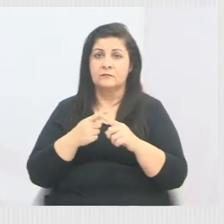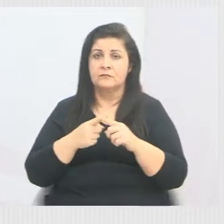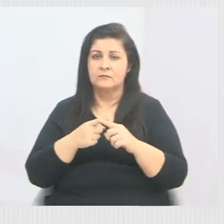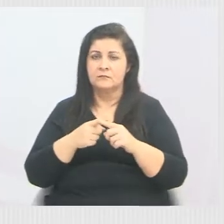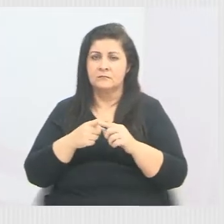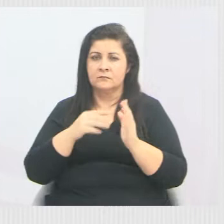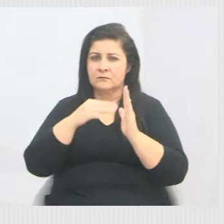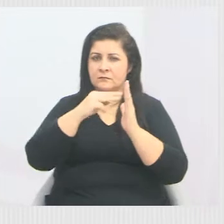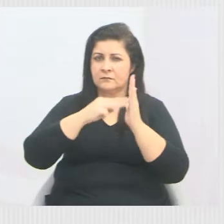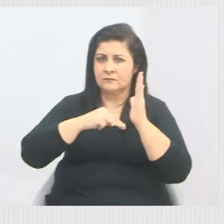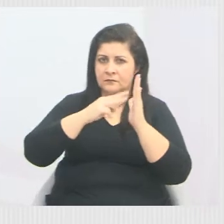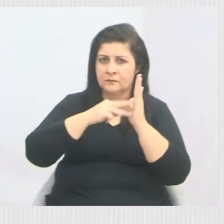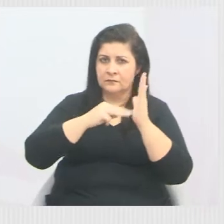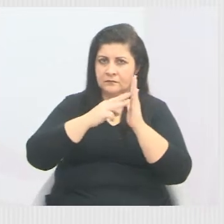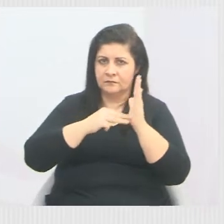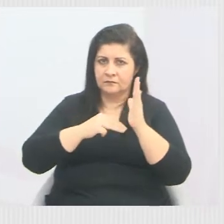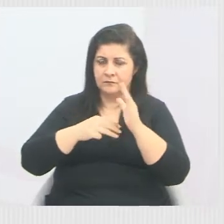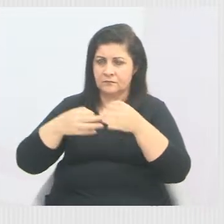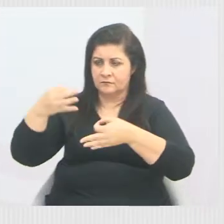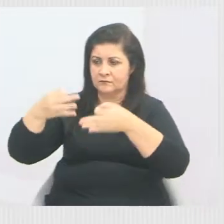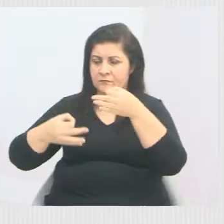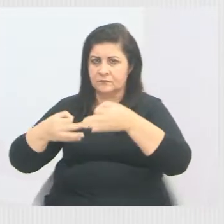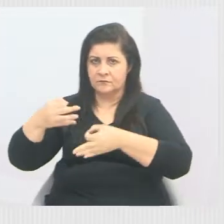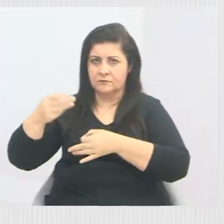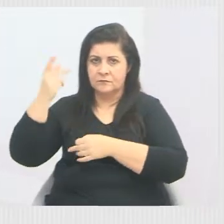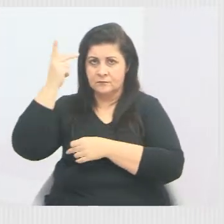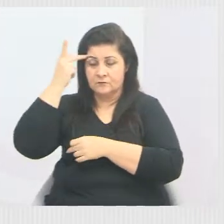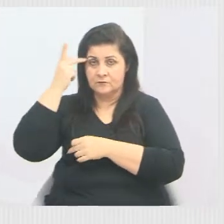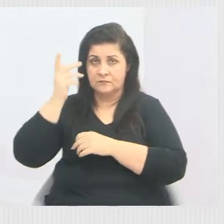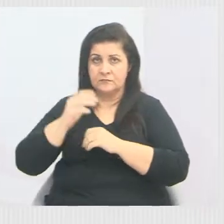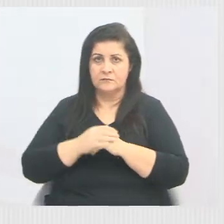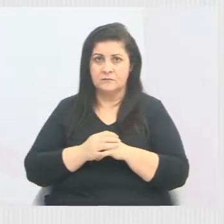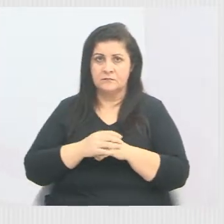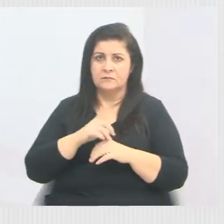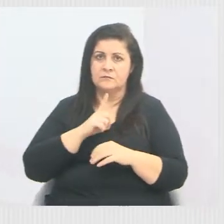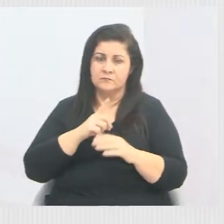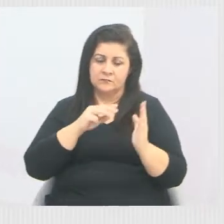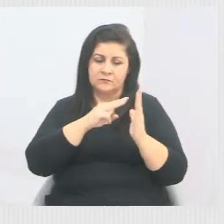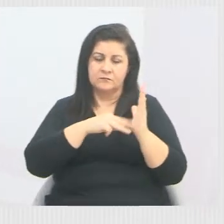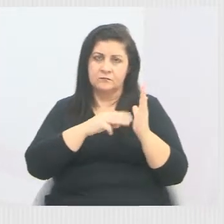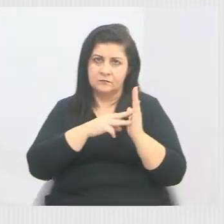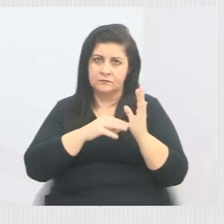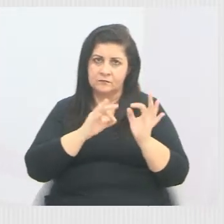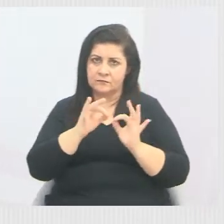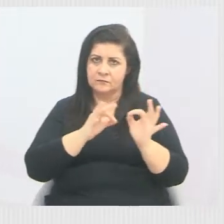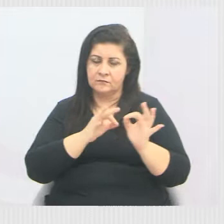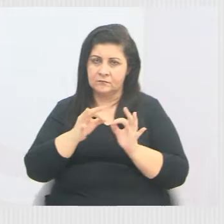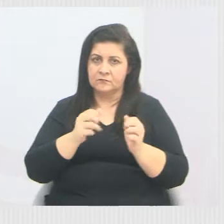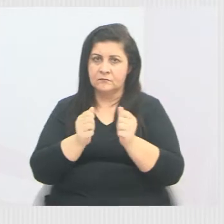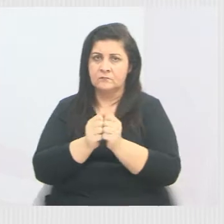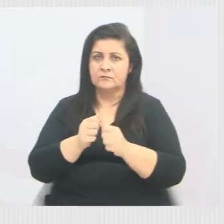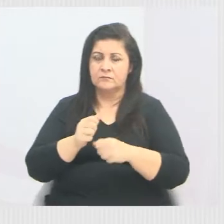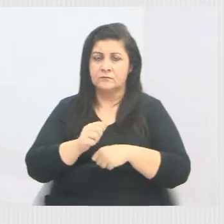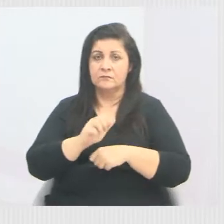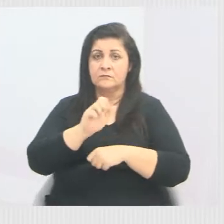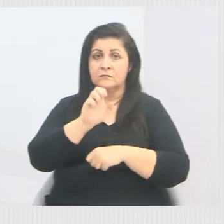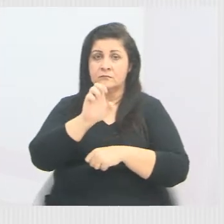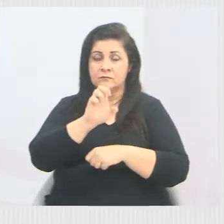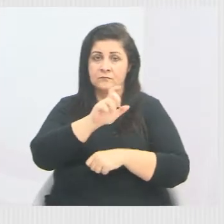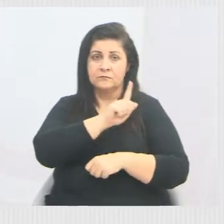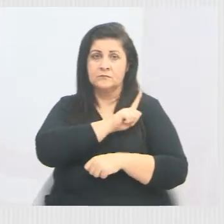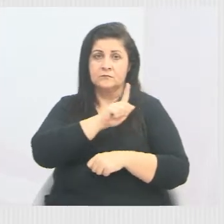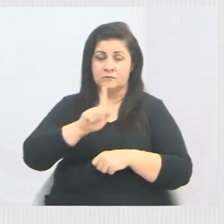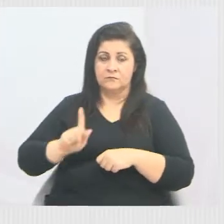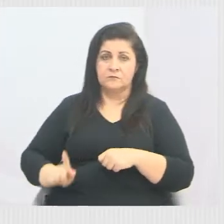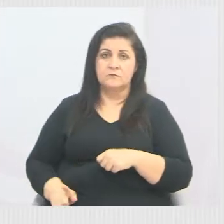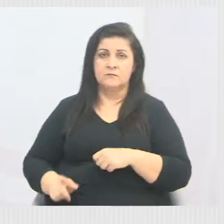do Tribunal de Contas do Estado de São Paulo, né, o TCE, ele tem metodologias para aplicação junto com o governo federal também, a LRF, que